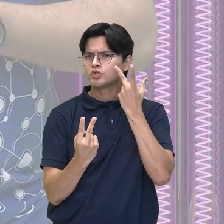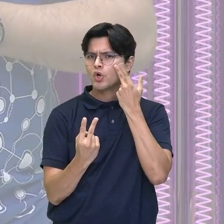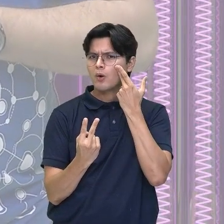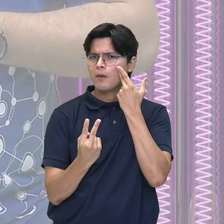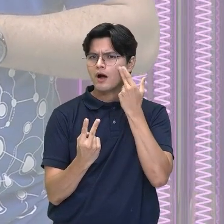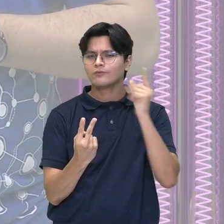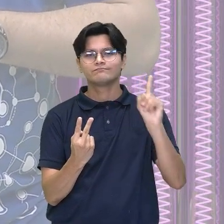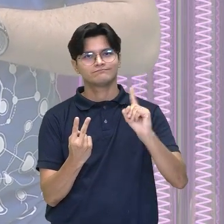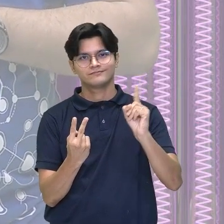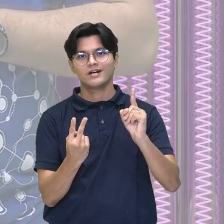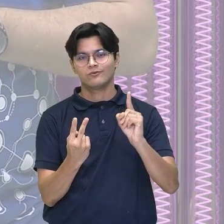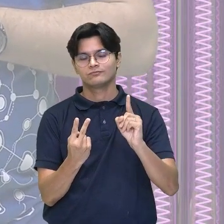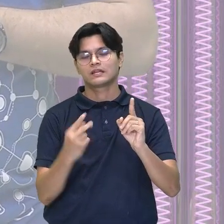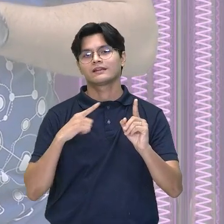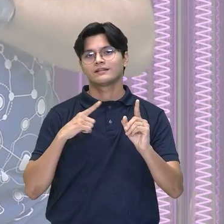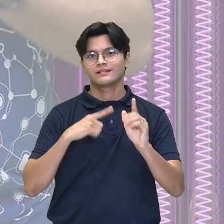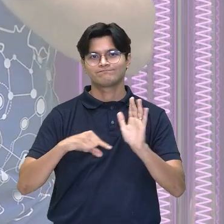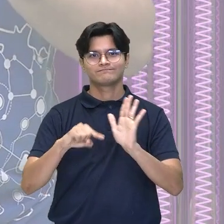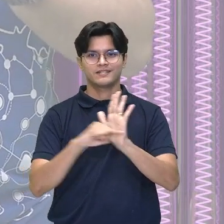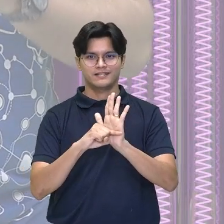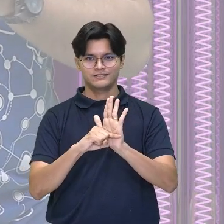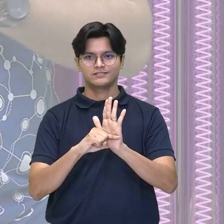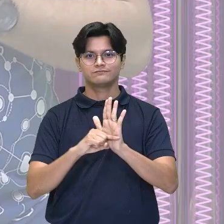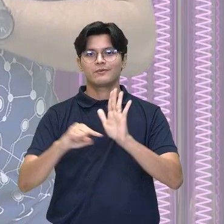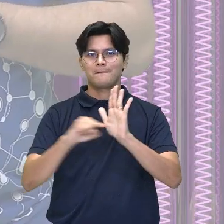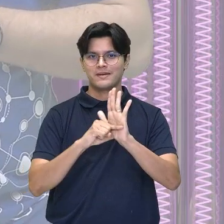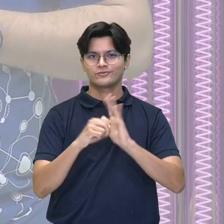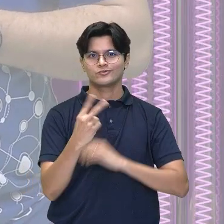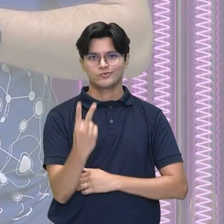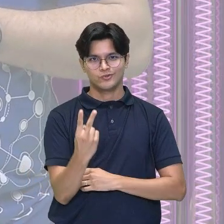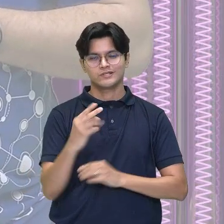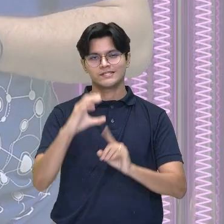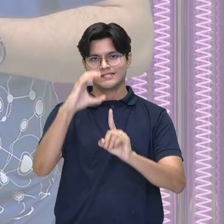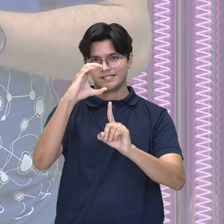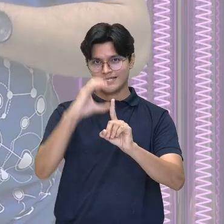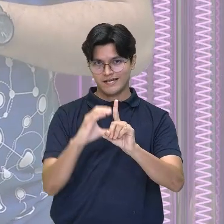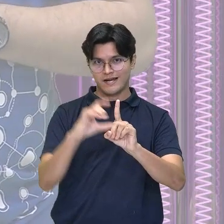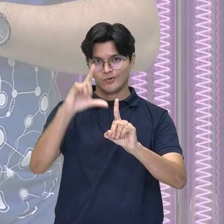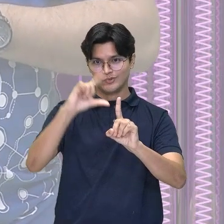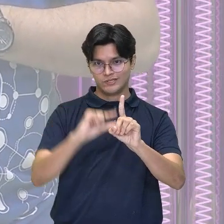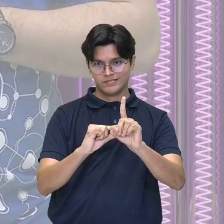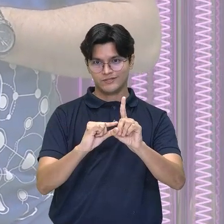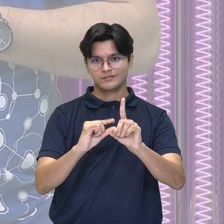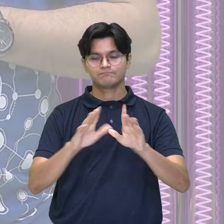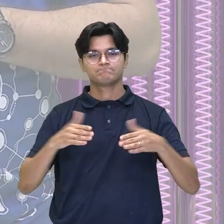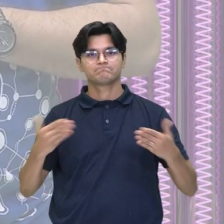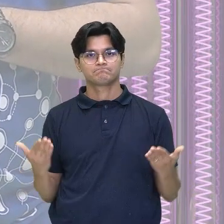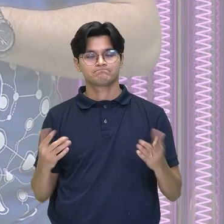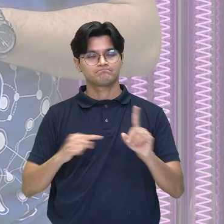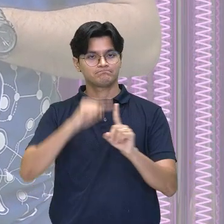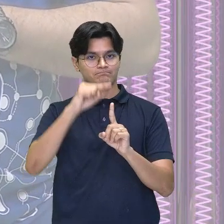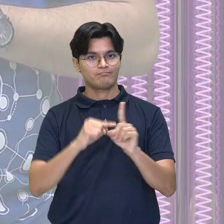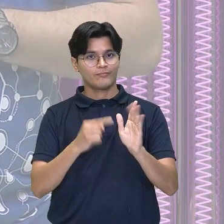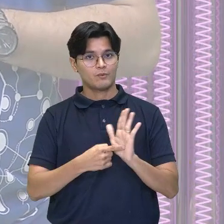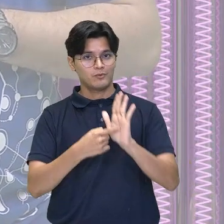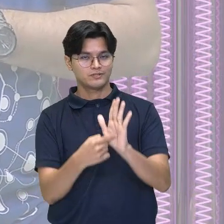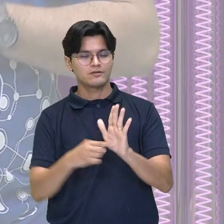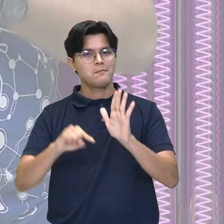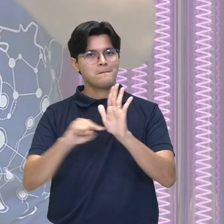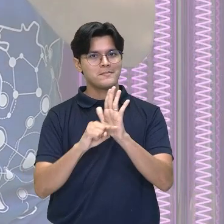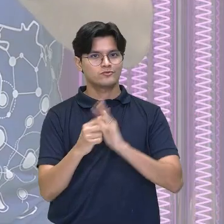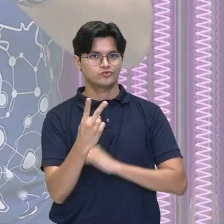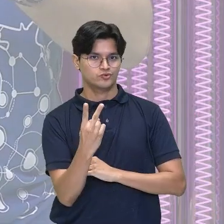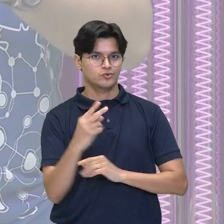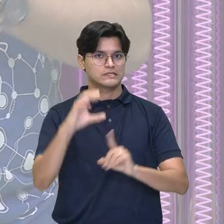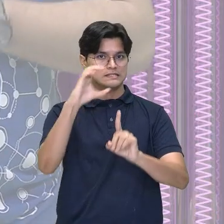fica negativo. Então, aí o nosso termômetro está medindo menos 2 graus